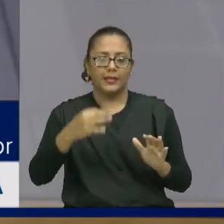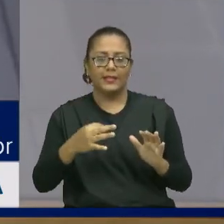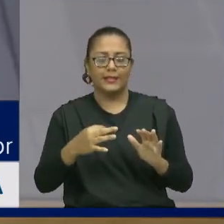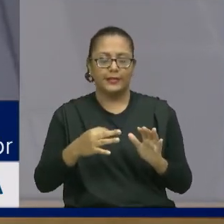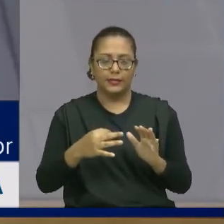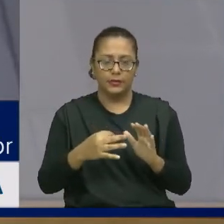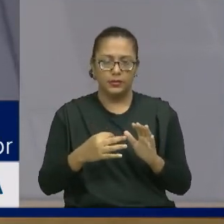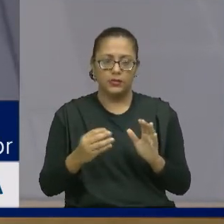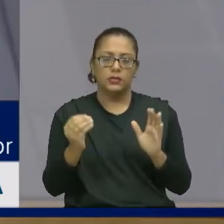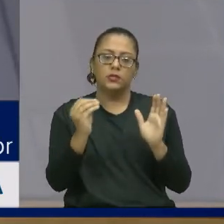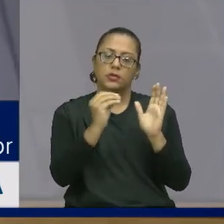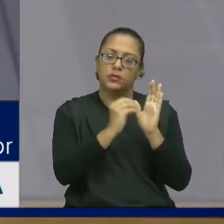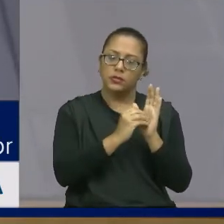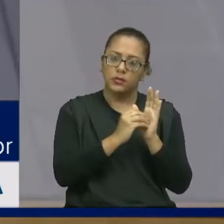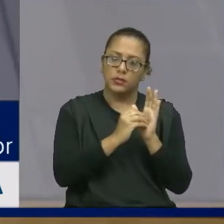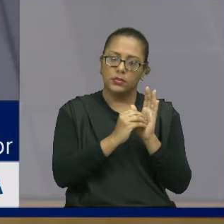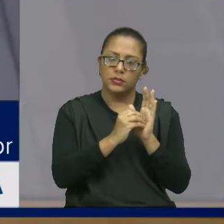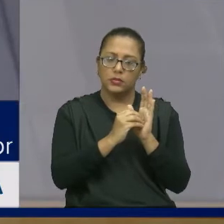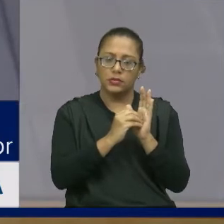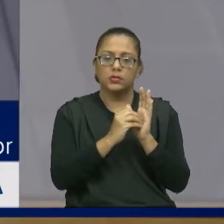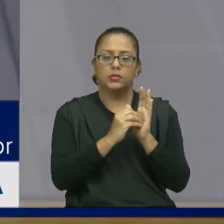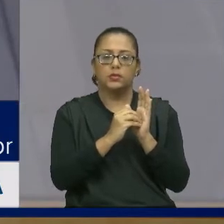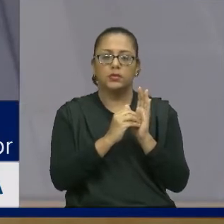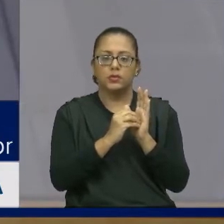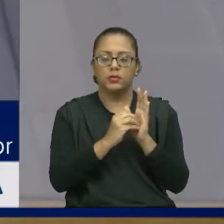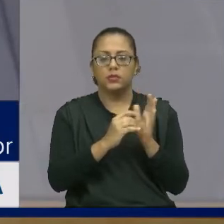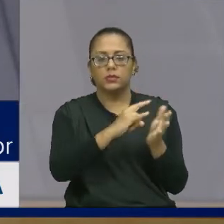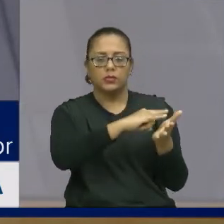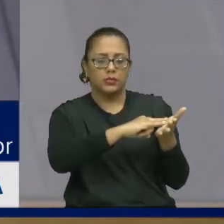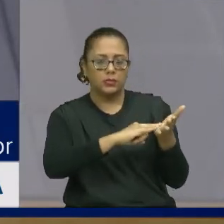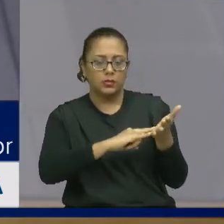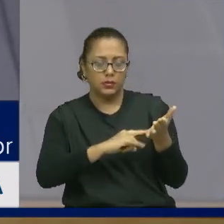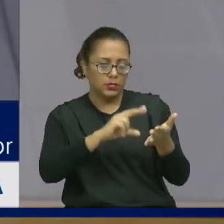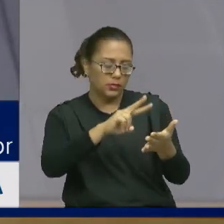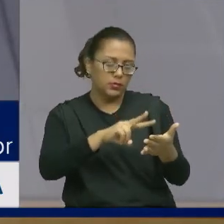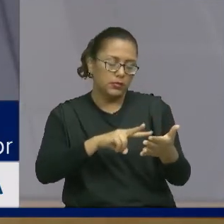emendas baseado nesse documento. Bom,